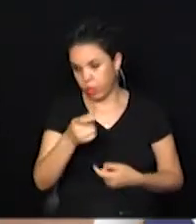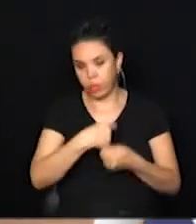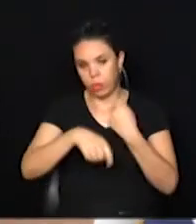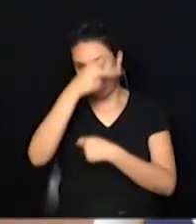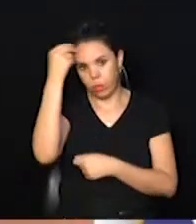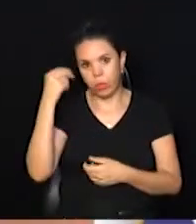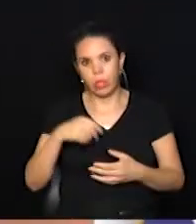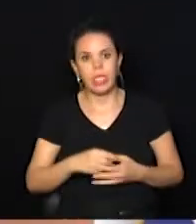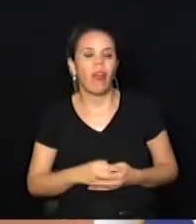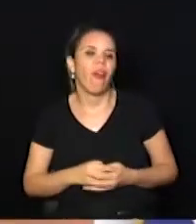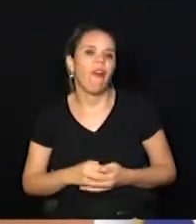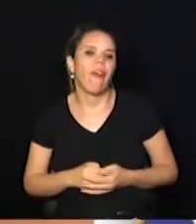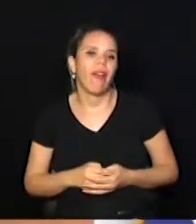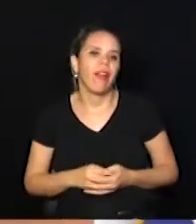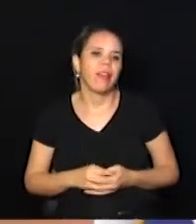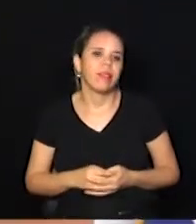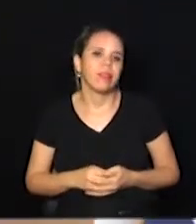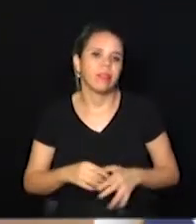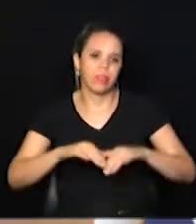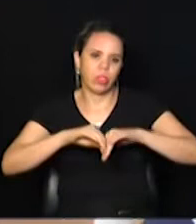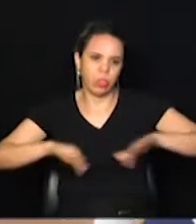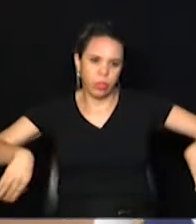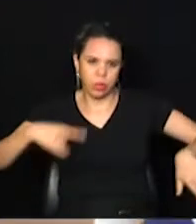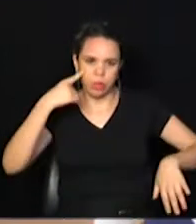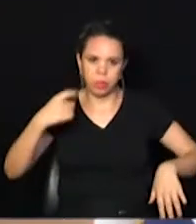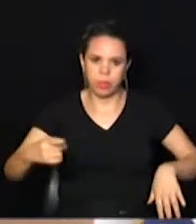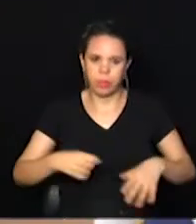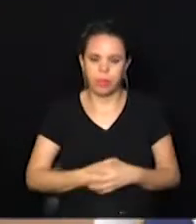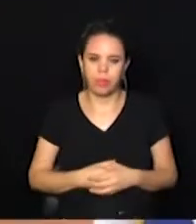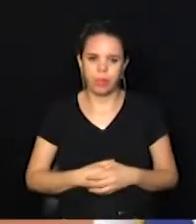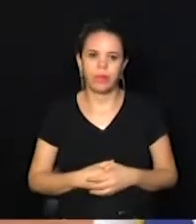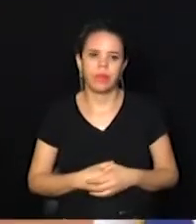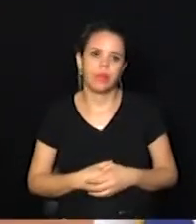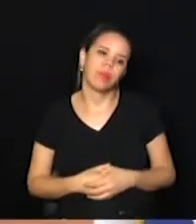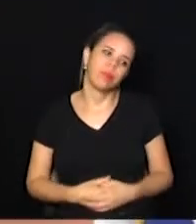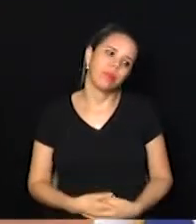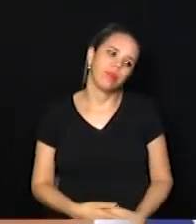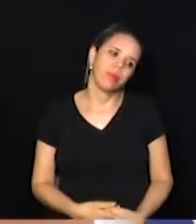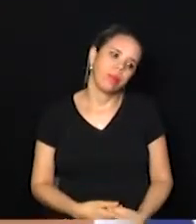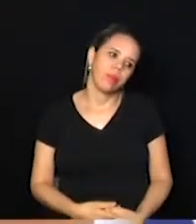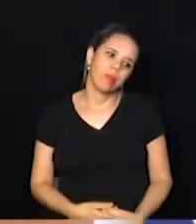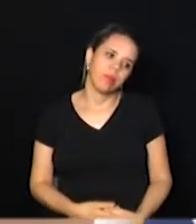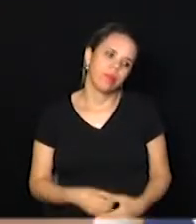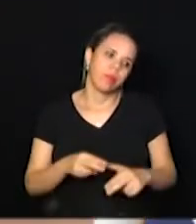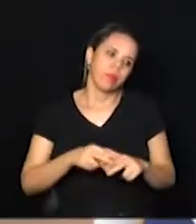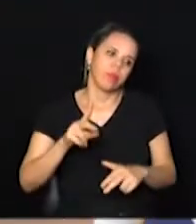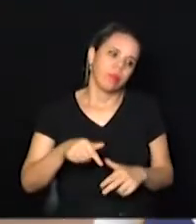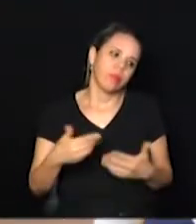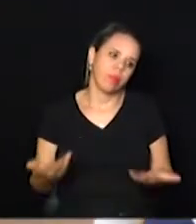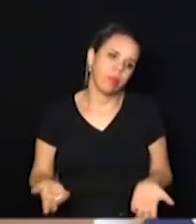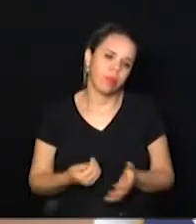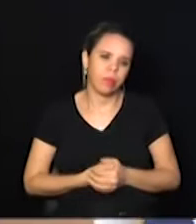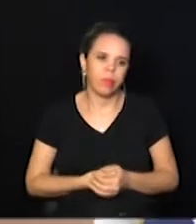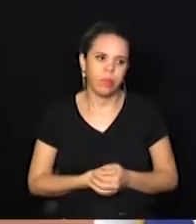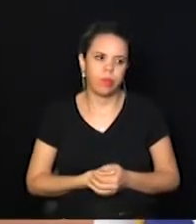pública, rompe interesse, quebra interesse. E foi justamente isso que